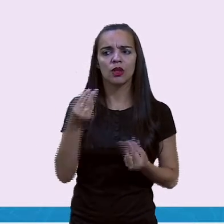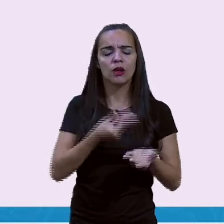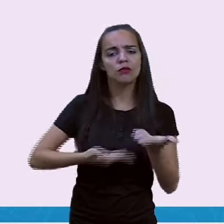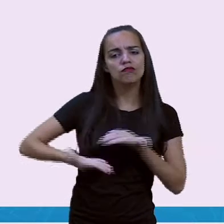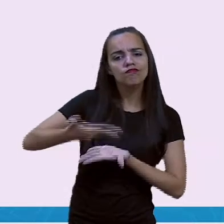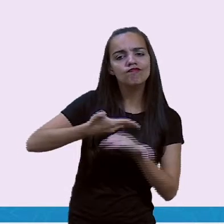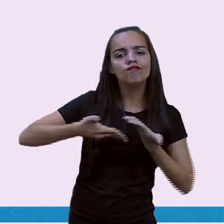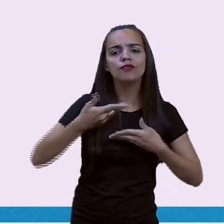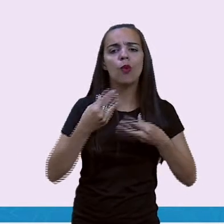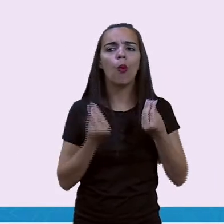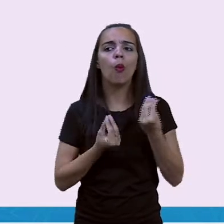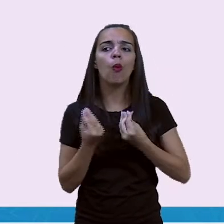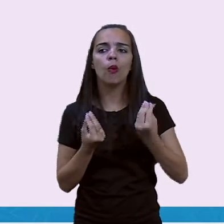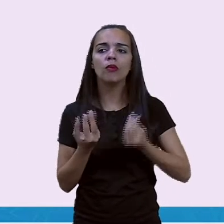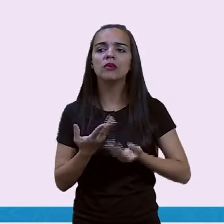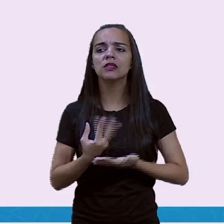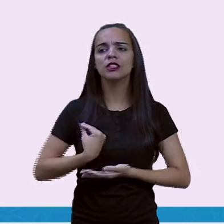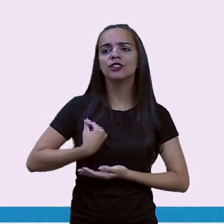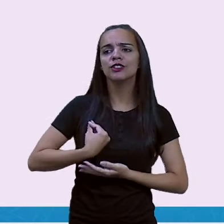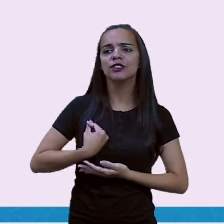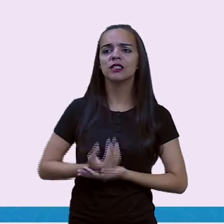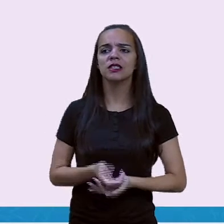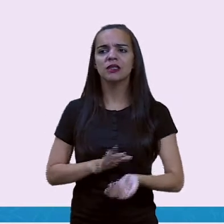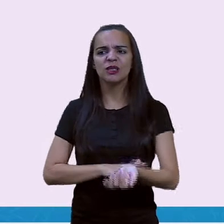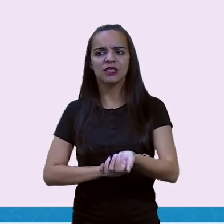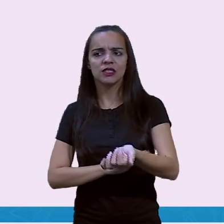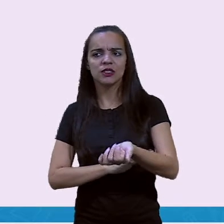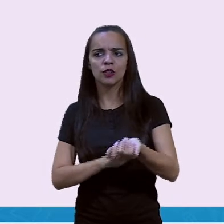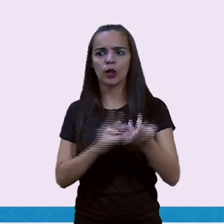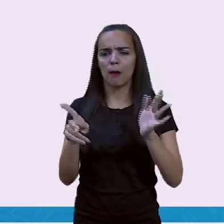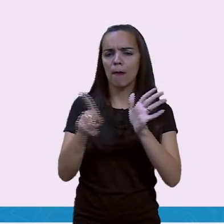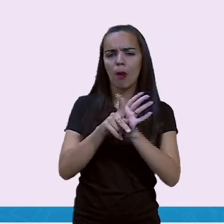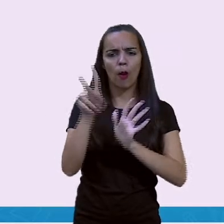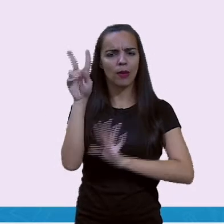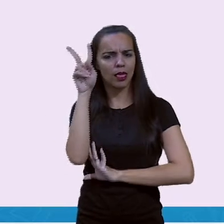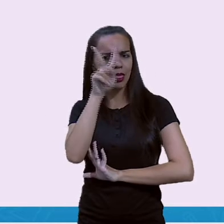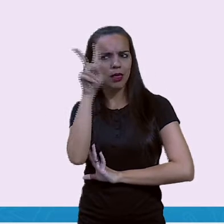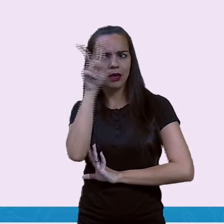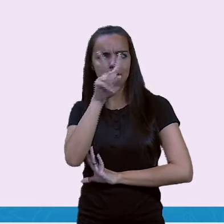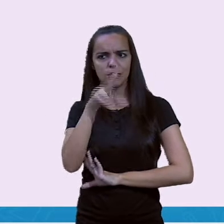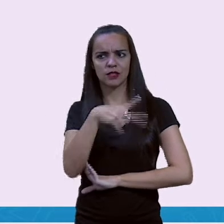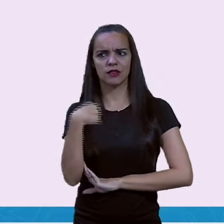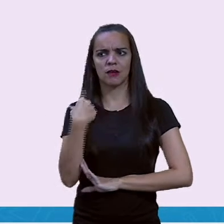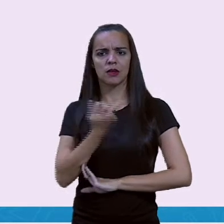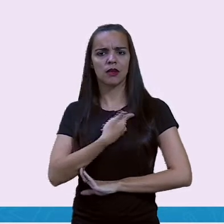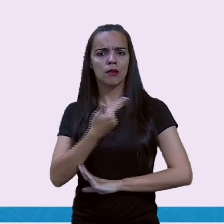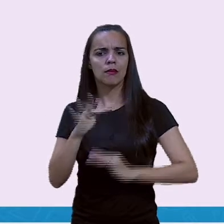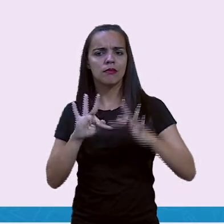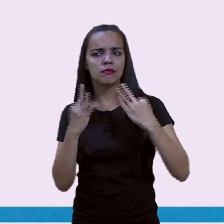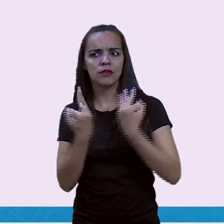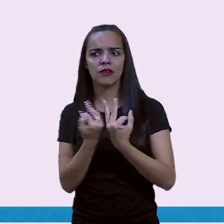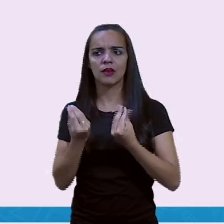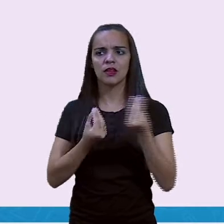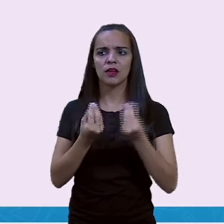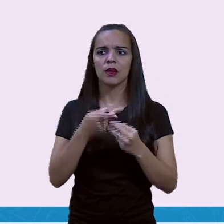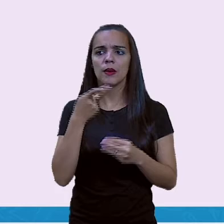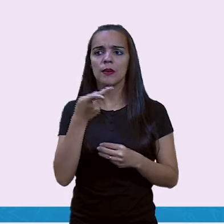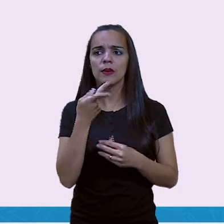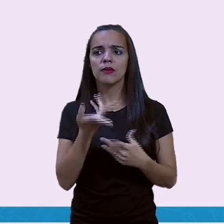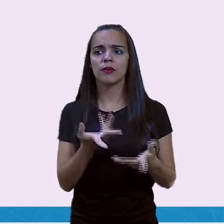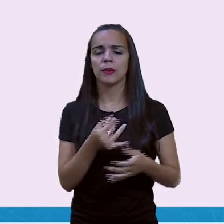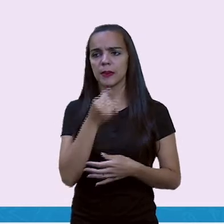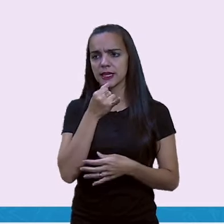toda essa carga, ela já vem ali na minha história, na história da minha família. Por